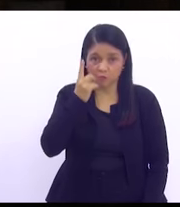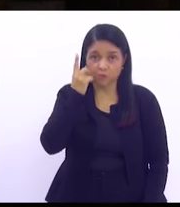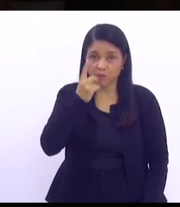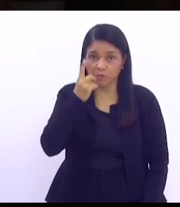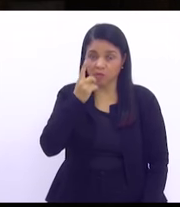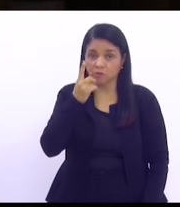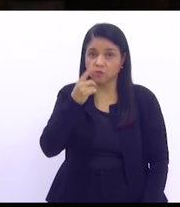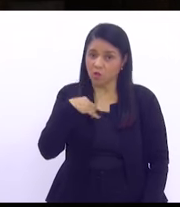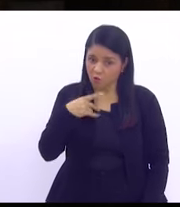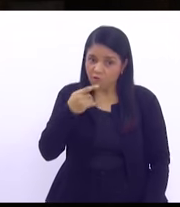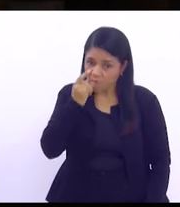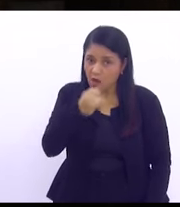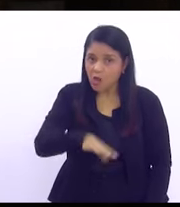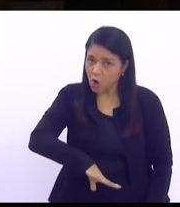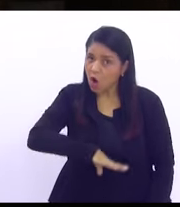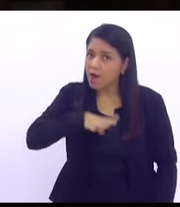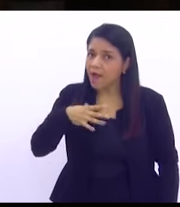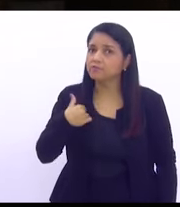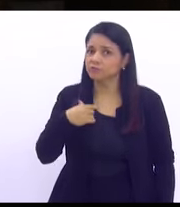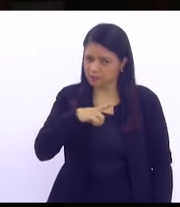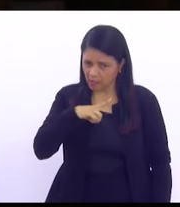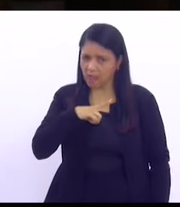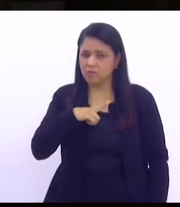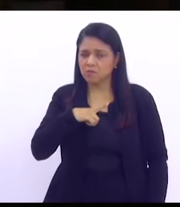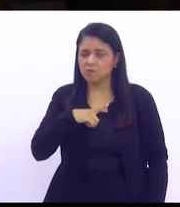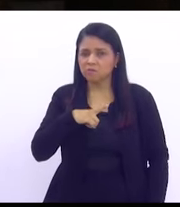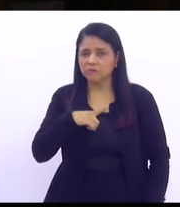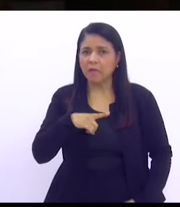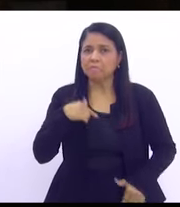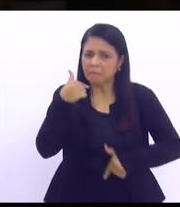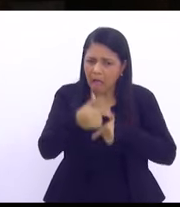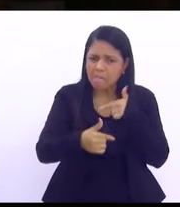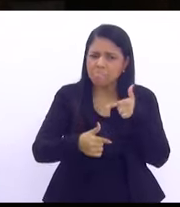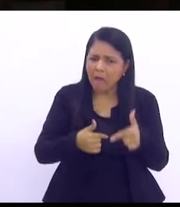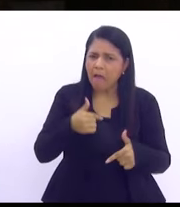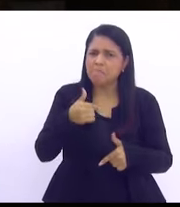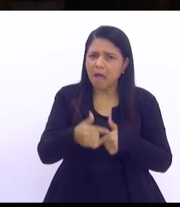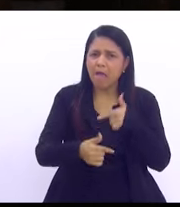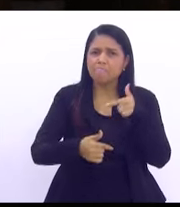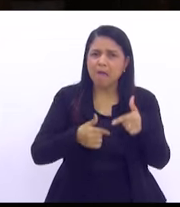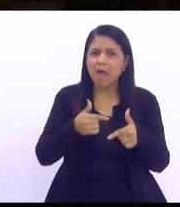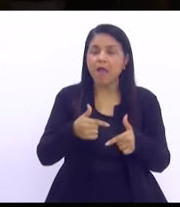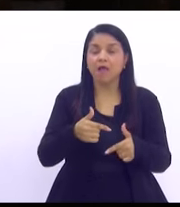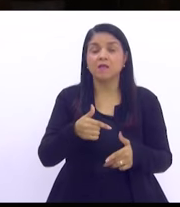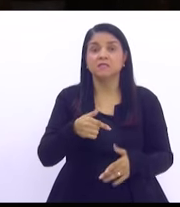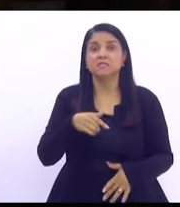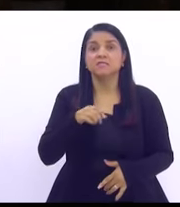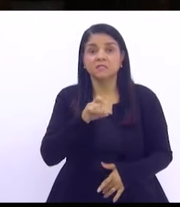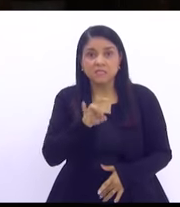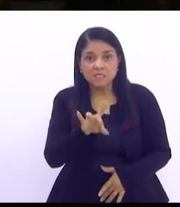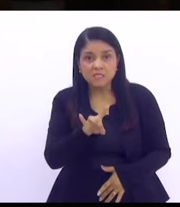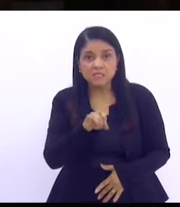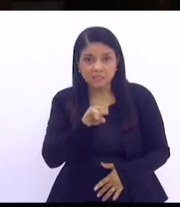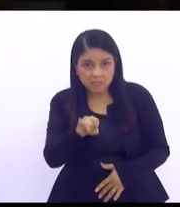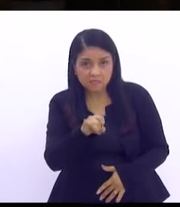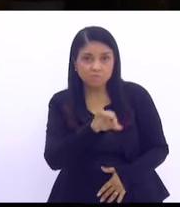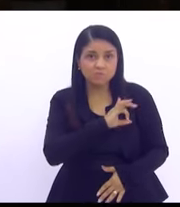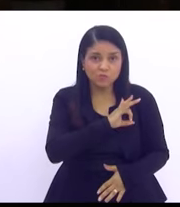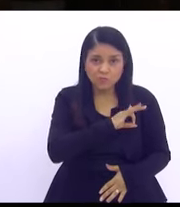pô, tem coragem de falar que a polícia está enxugando gelo? Está enxugando gelo. E aí, se não fosse a polícia enxugar o gelo,